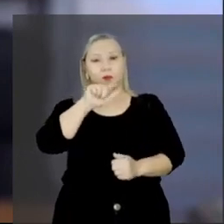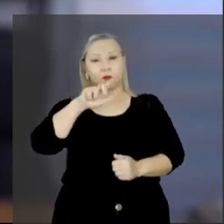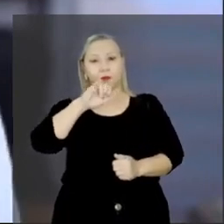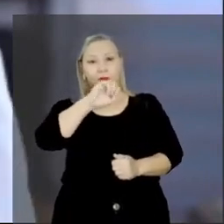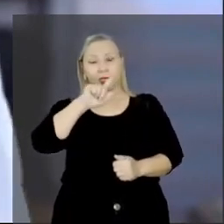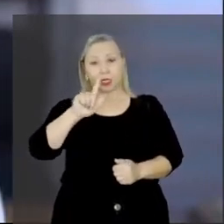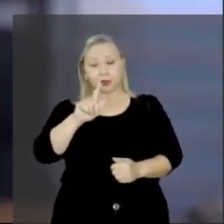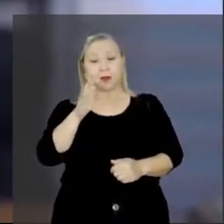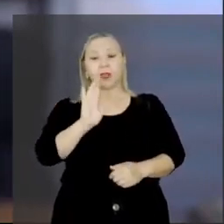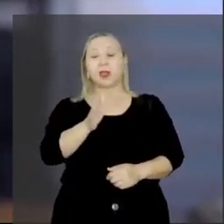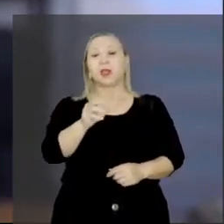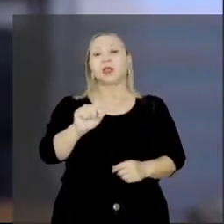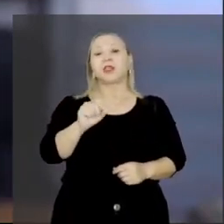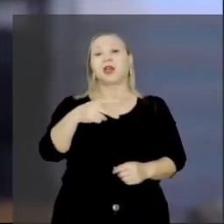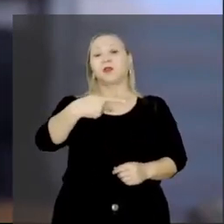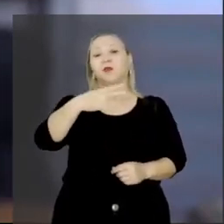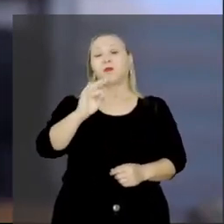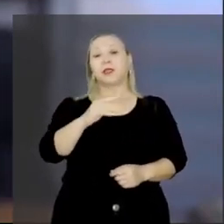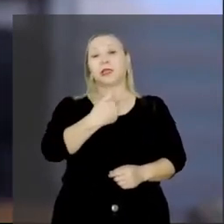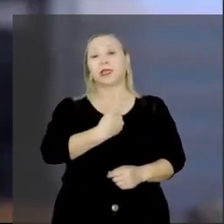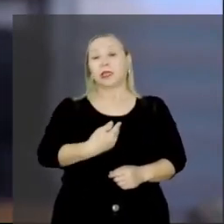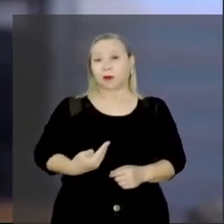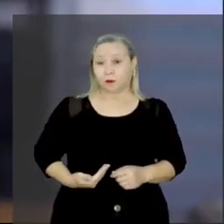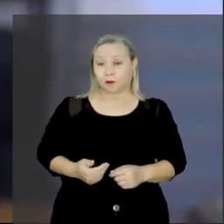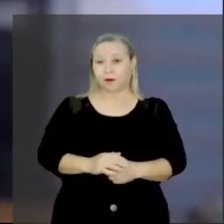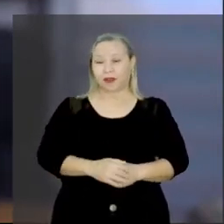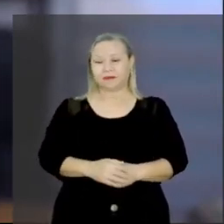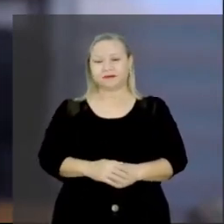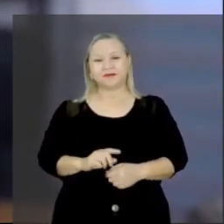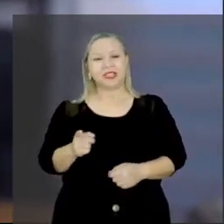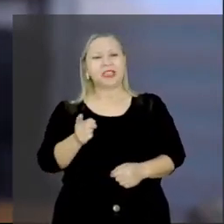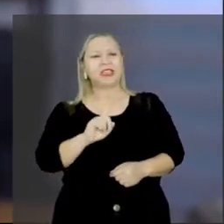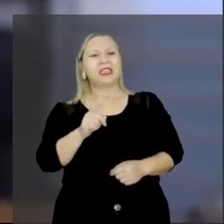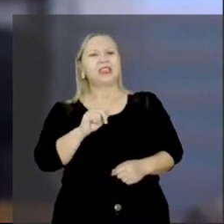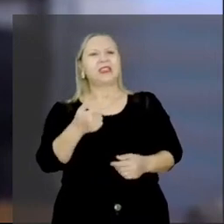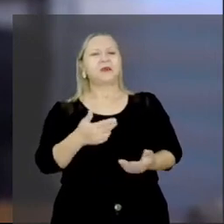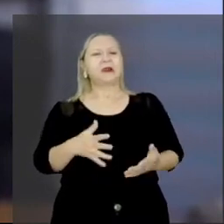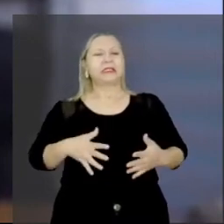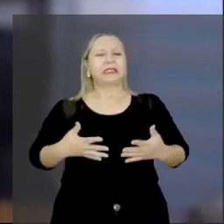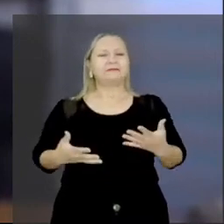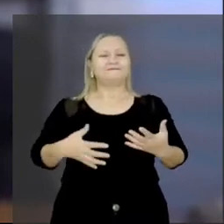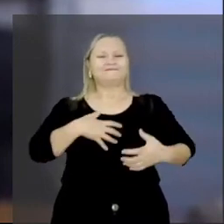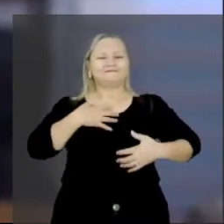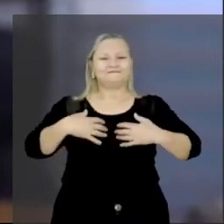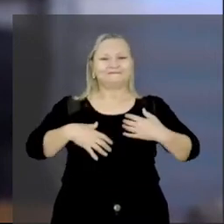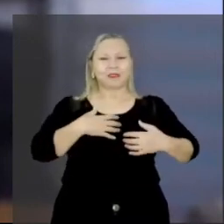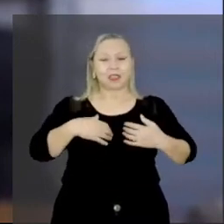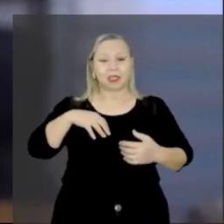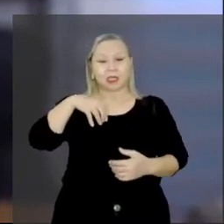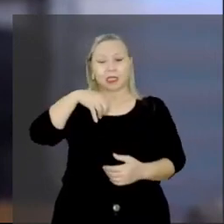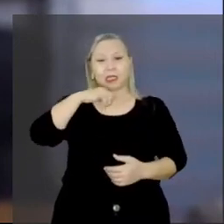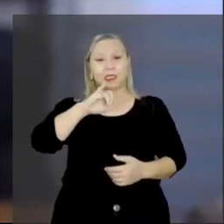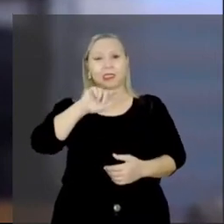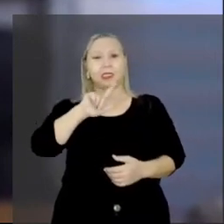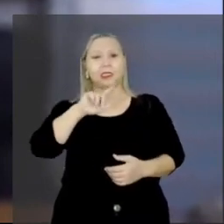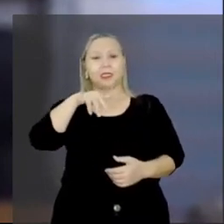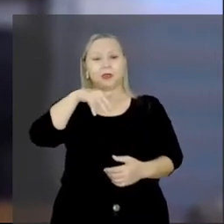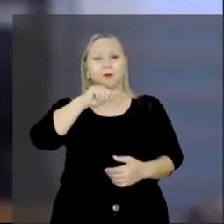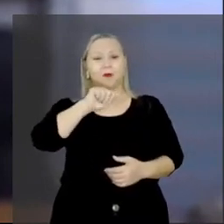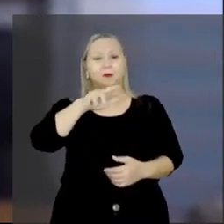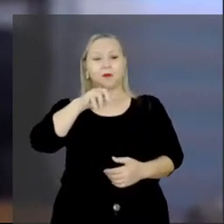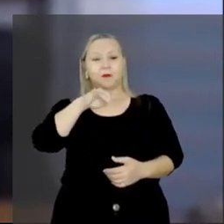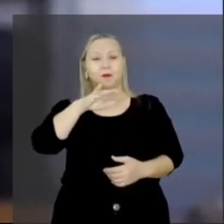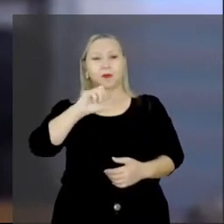competitiva? Ora, se nós não temos, nós temos que reconhecer que não temos, nós temos que reconhecer que não construímos essa candidatura, e nós